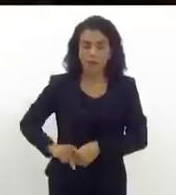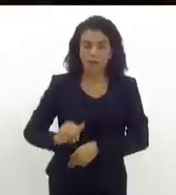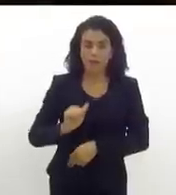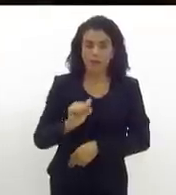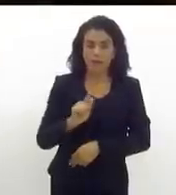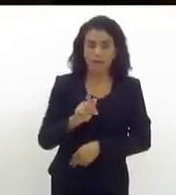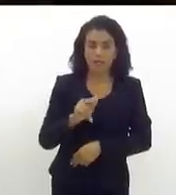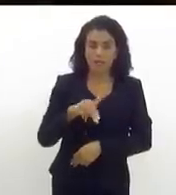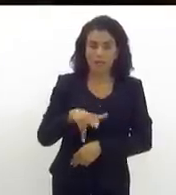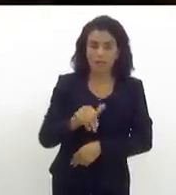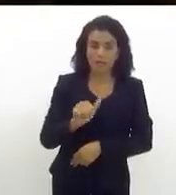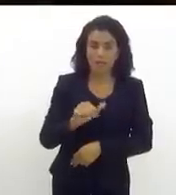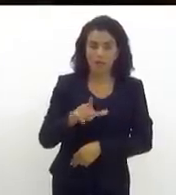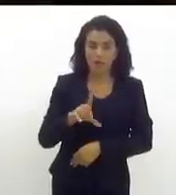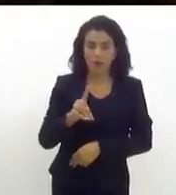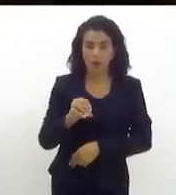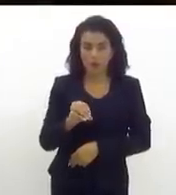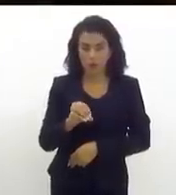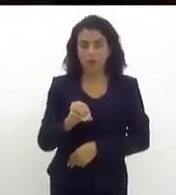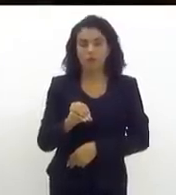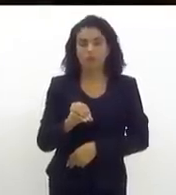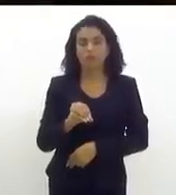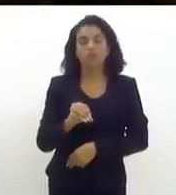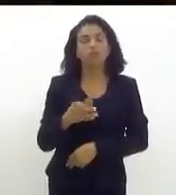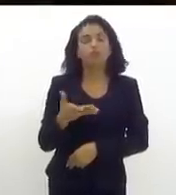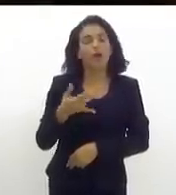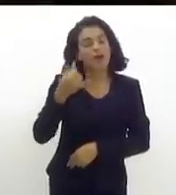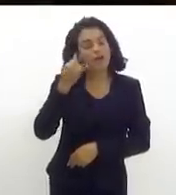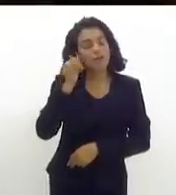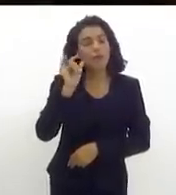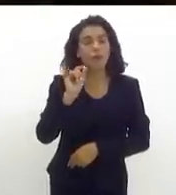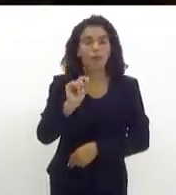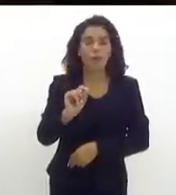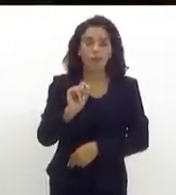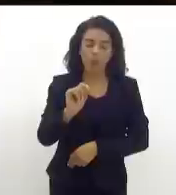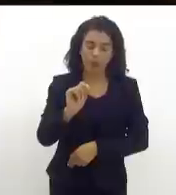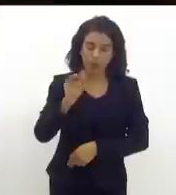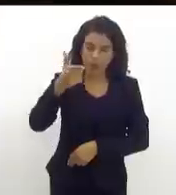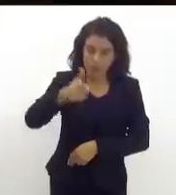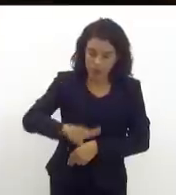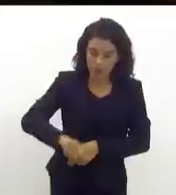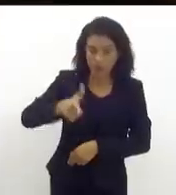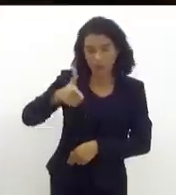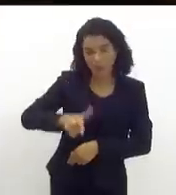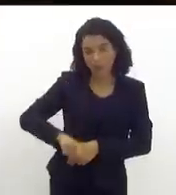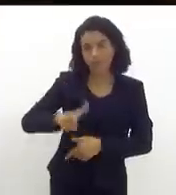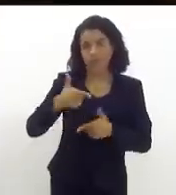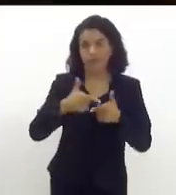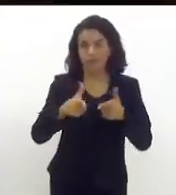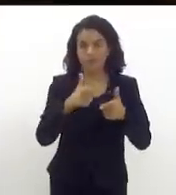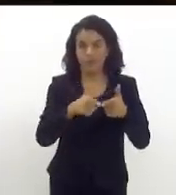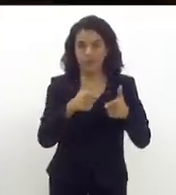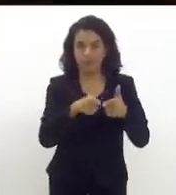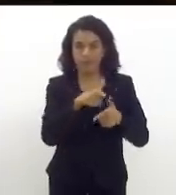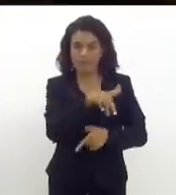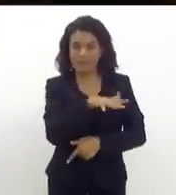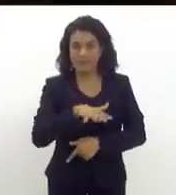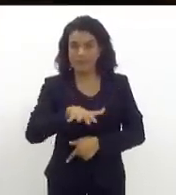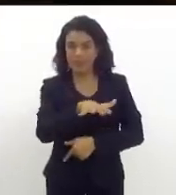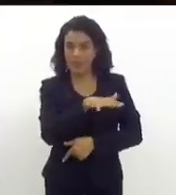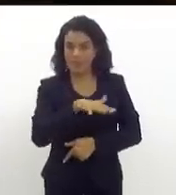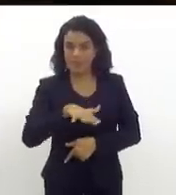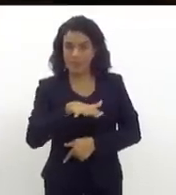criou um grupo de trabalho para que não deixa acontecer novamente esta